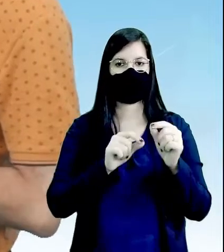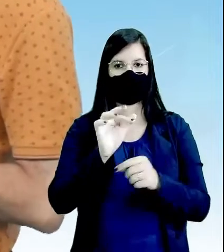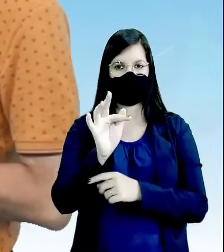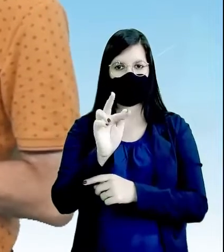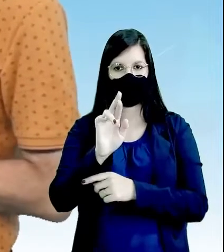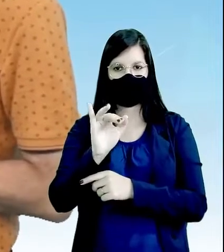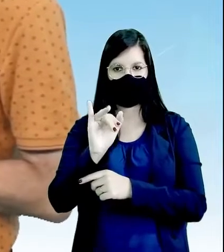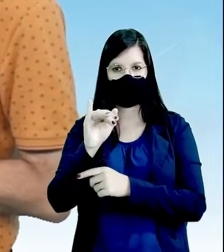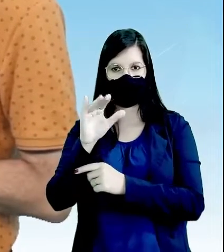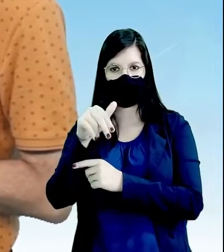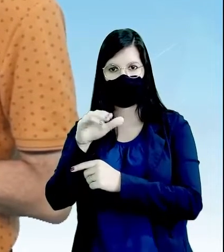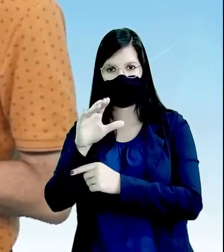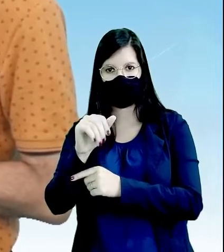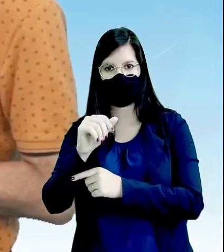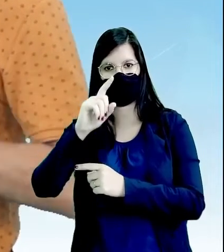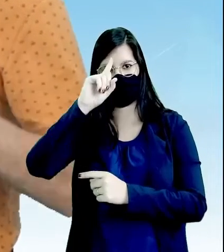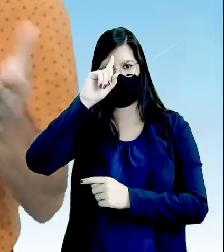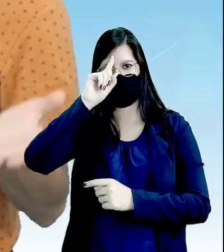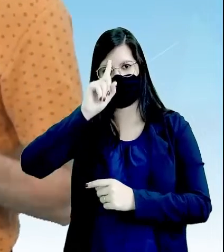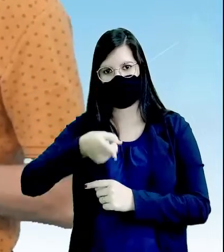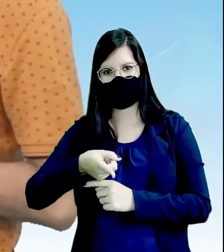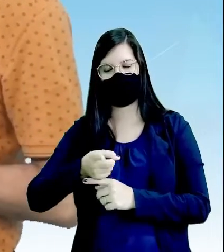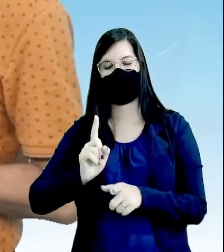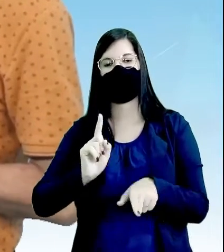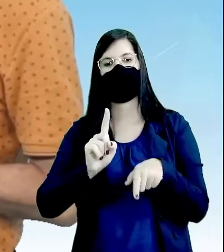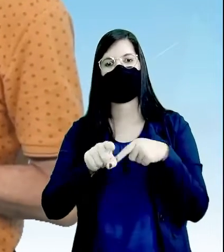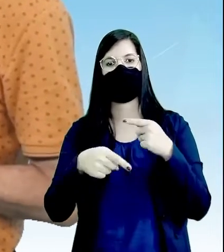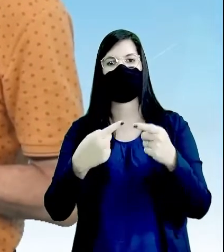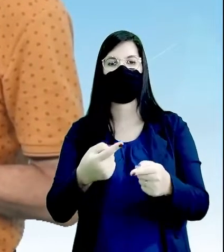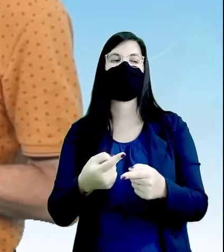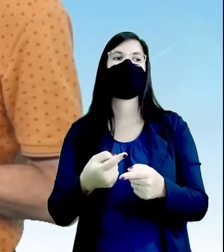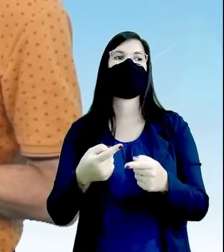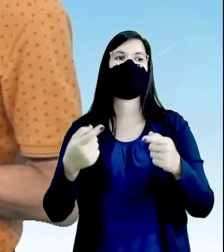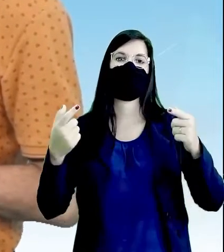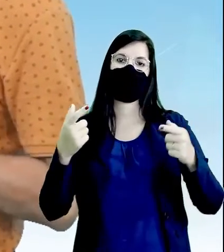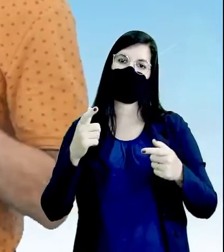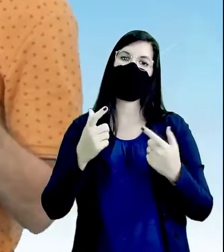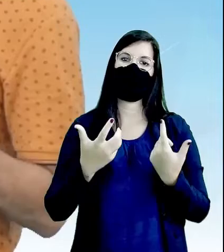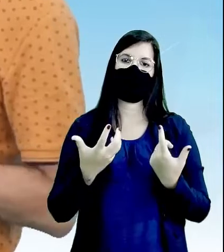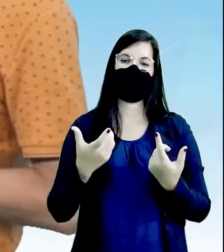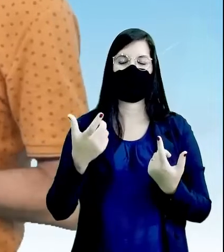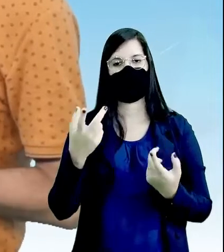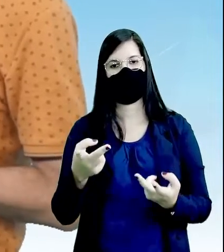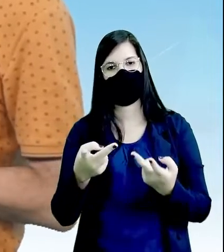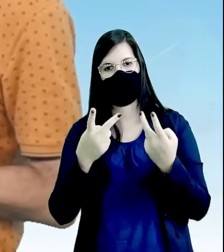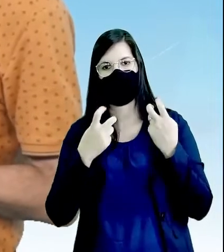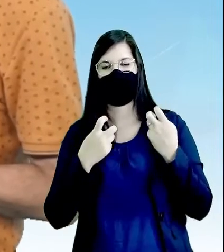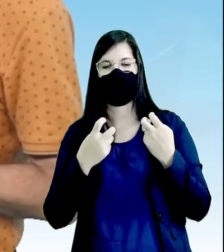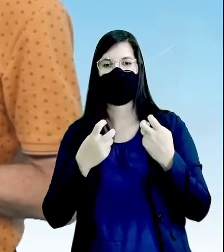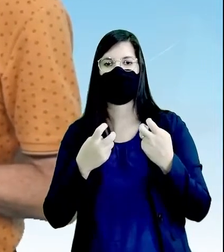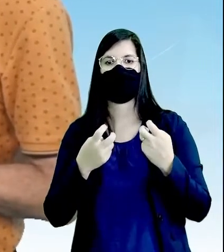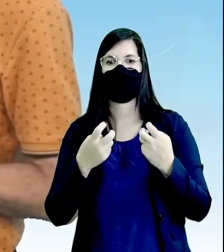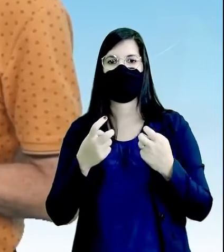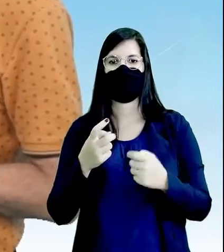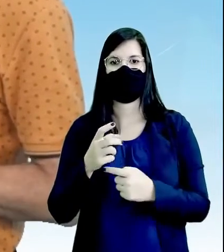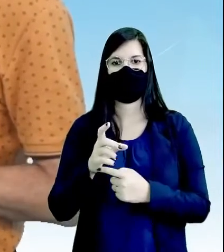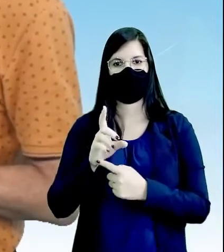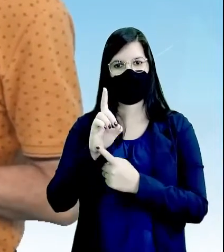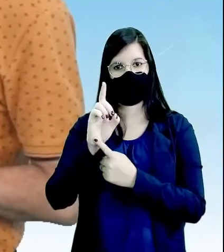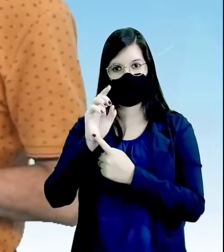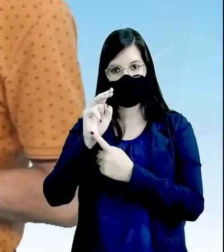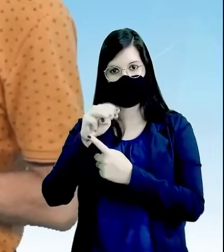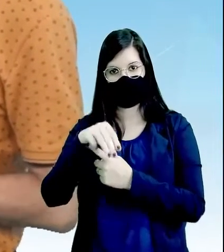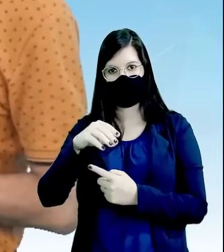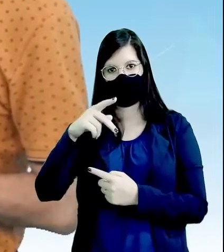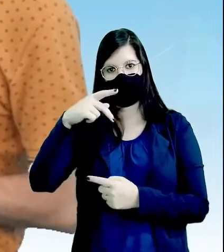né? Mas depois o próprio Frei Caneca, ele percebeu que o Dom Pedro I